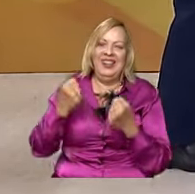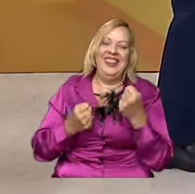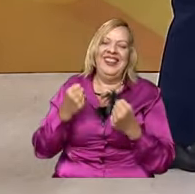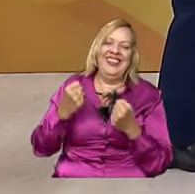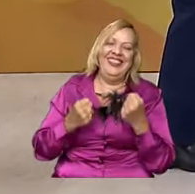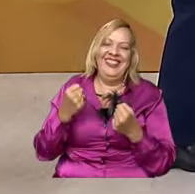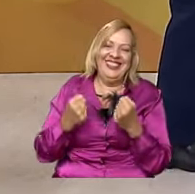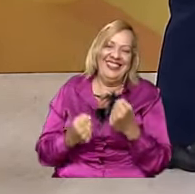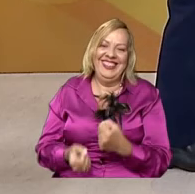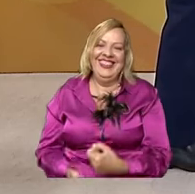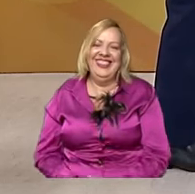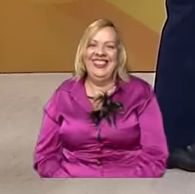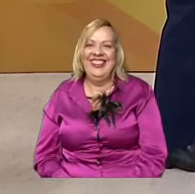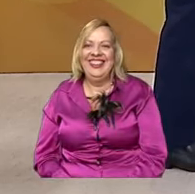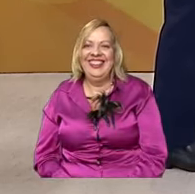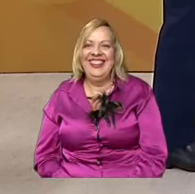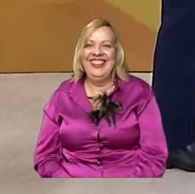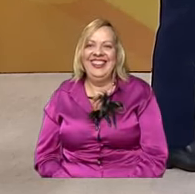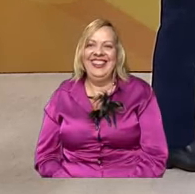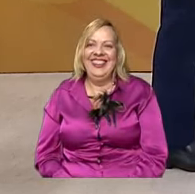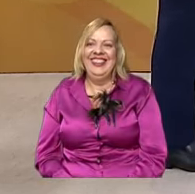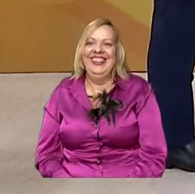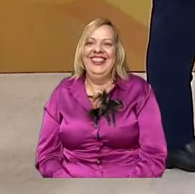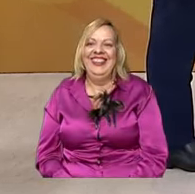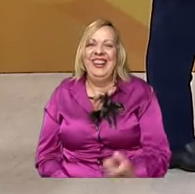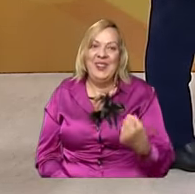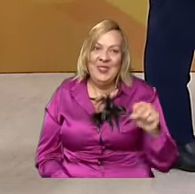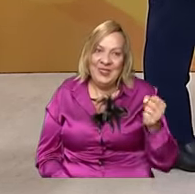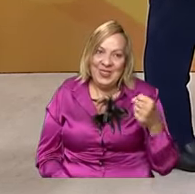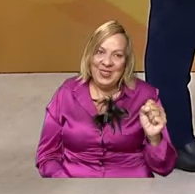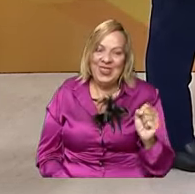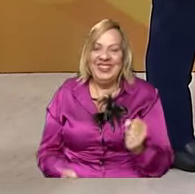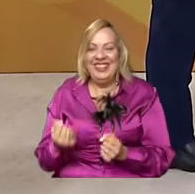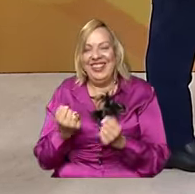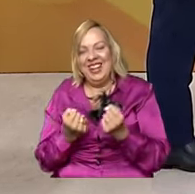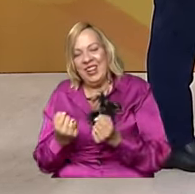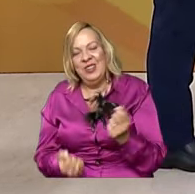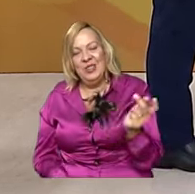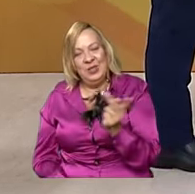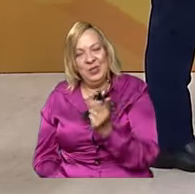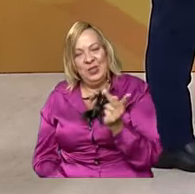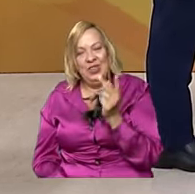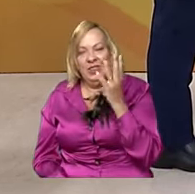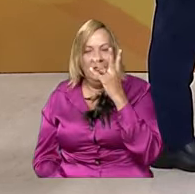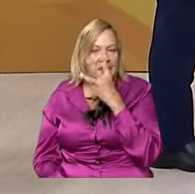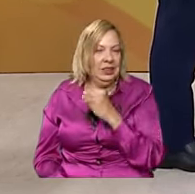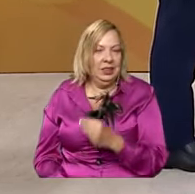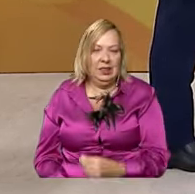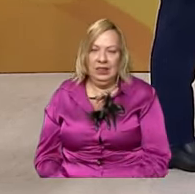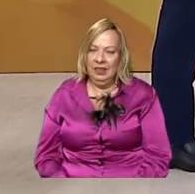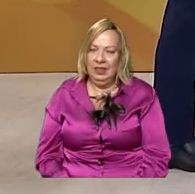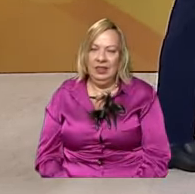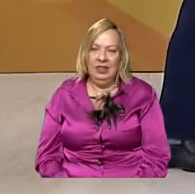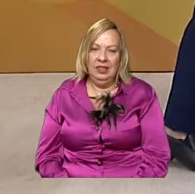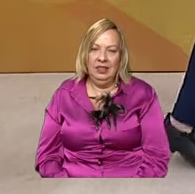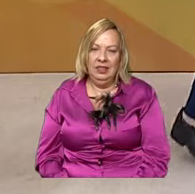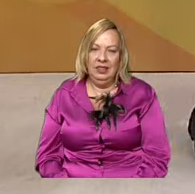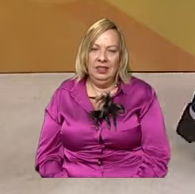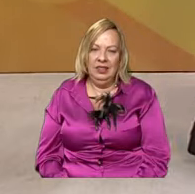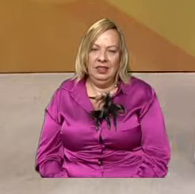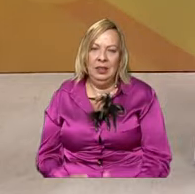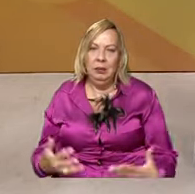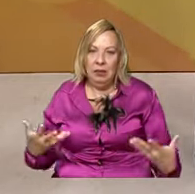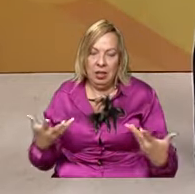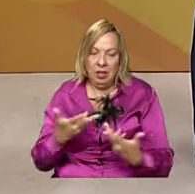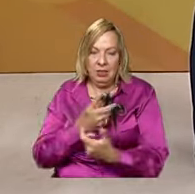Tcharará! Ah! Honda XRE e Chevrolet Tracker. Esse carrão é lindo. Não, é muito, um SUV, gente, maravilhosa. É surreal